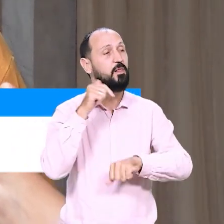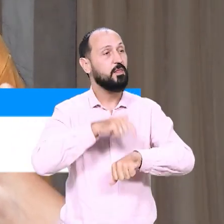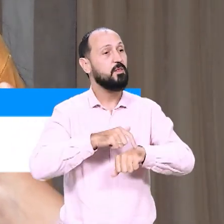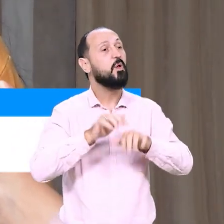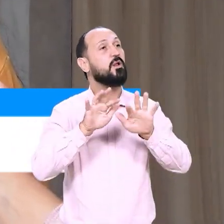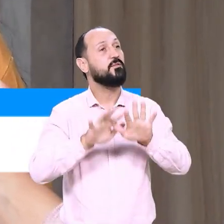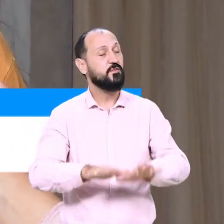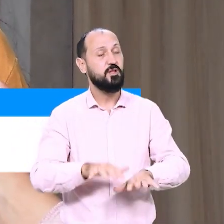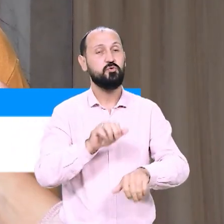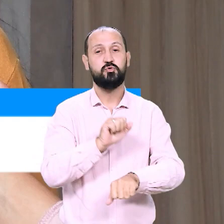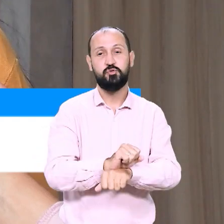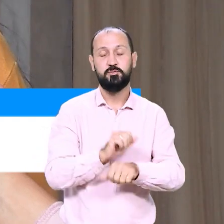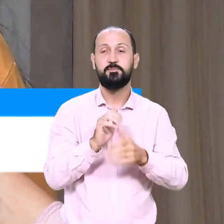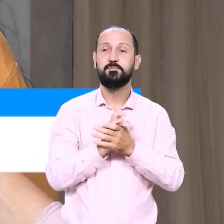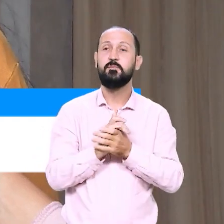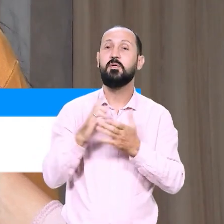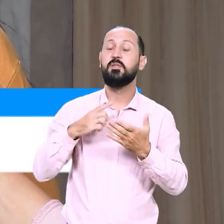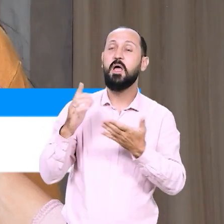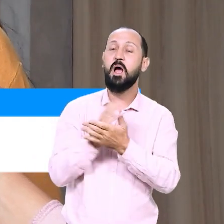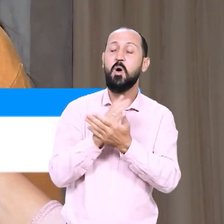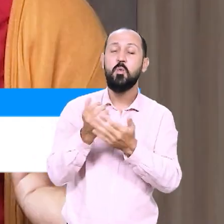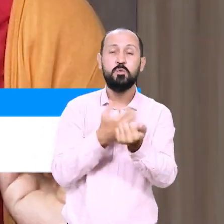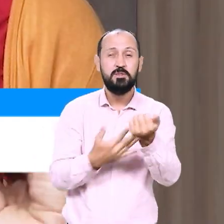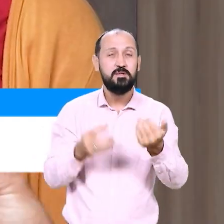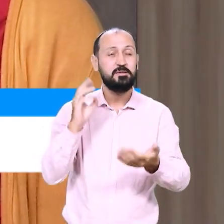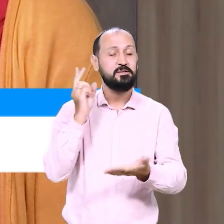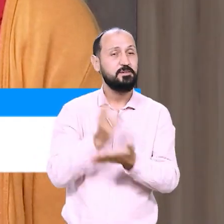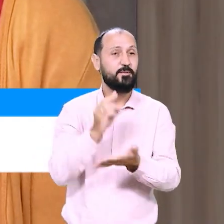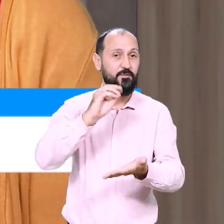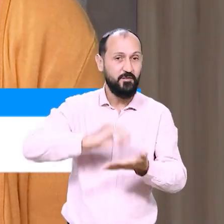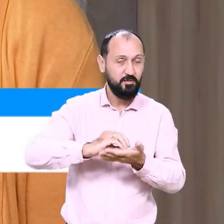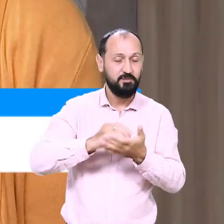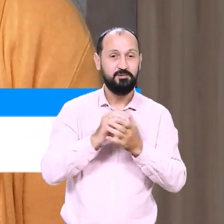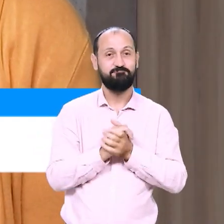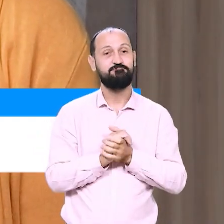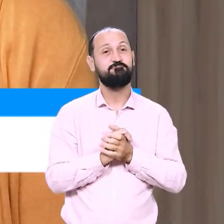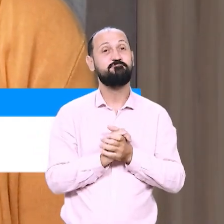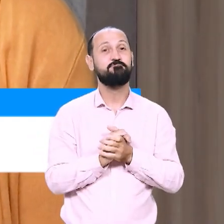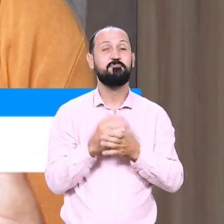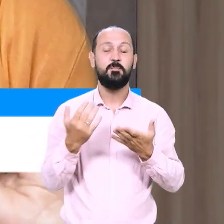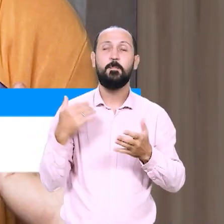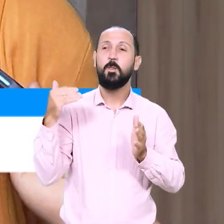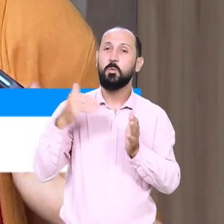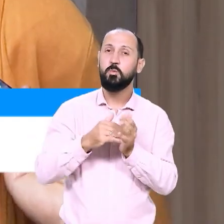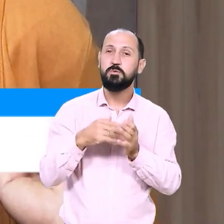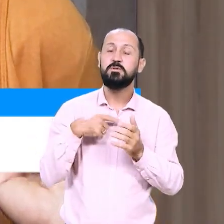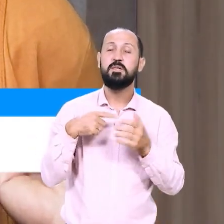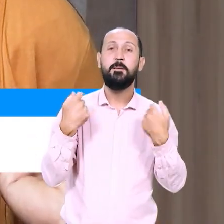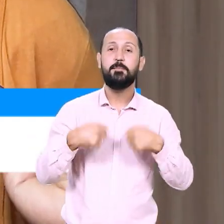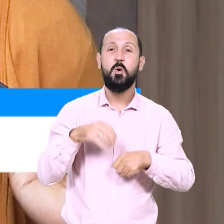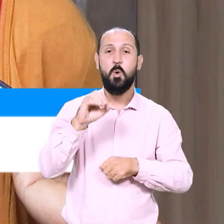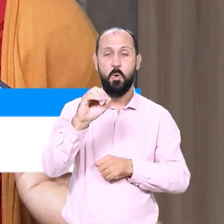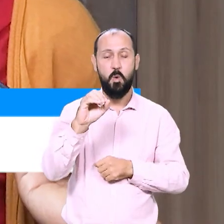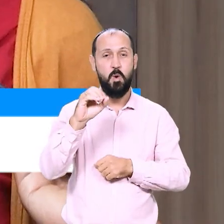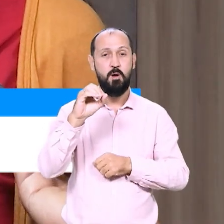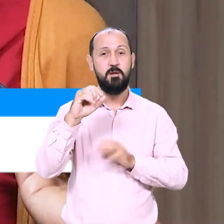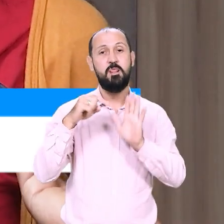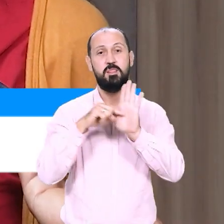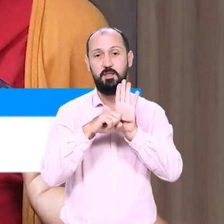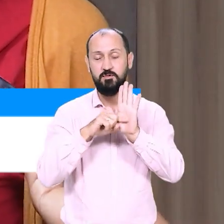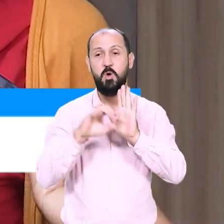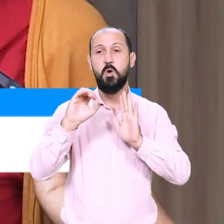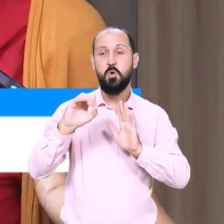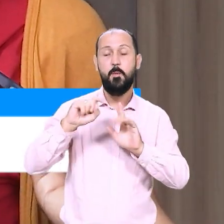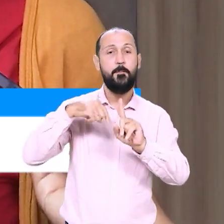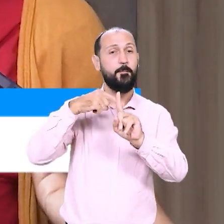o responsável legal tem que ficar até o final da doação. Existe algum tipo de sangue que sempre falta? Então, ultimamente a gente está precisando